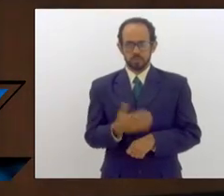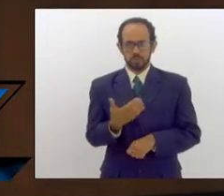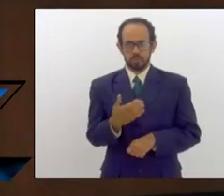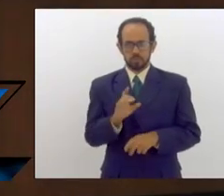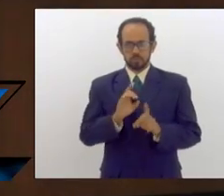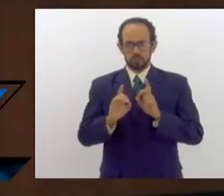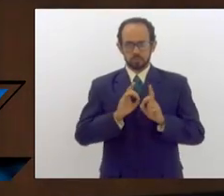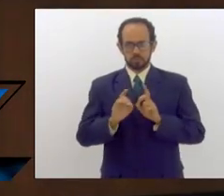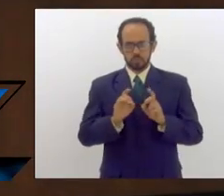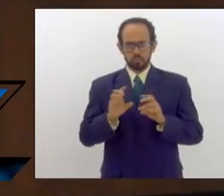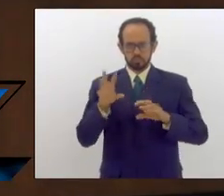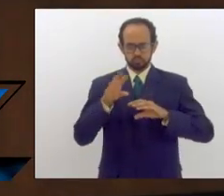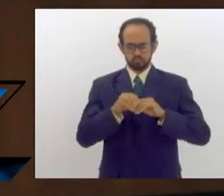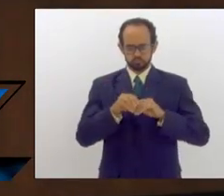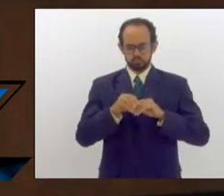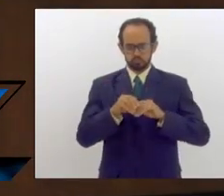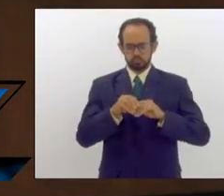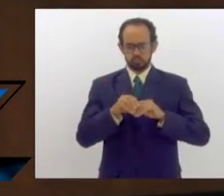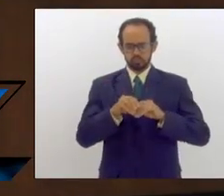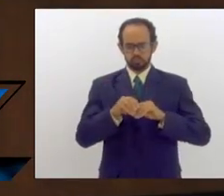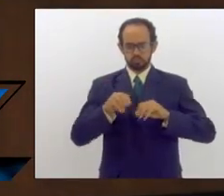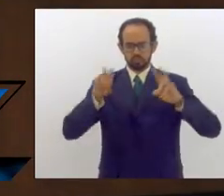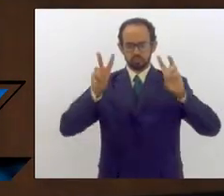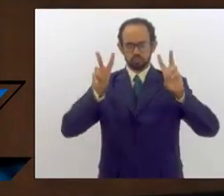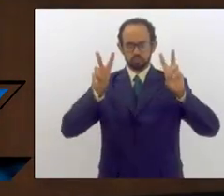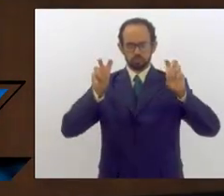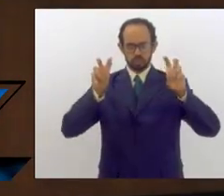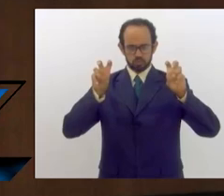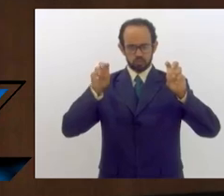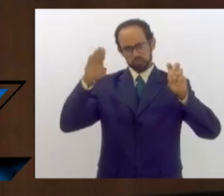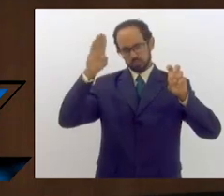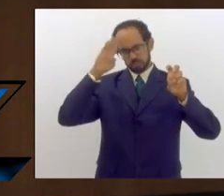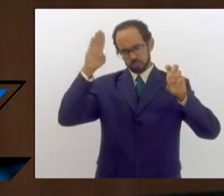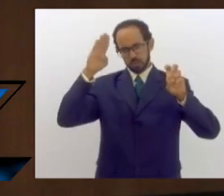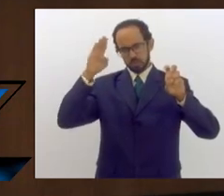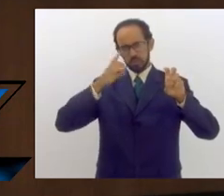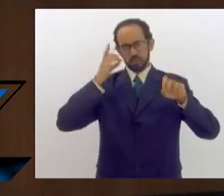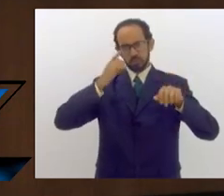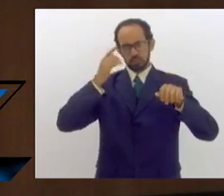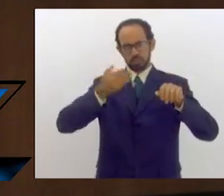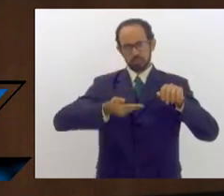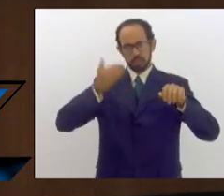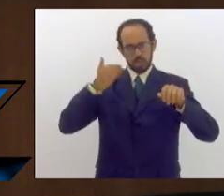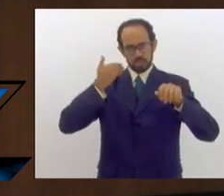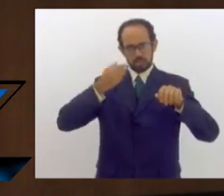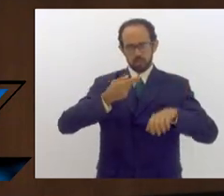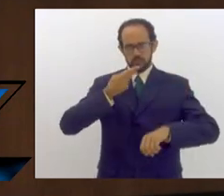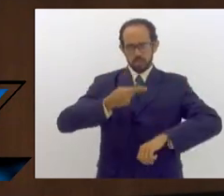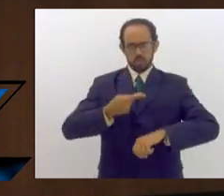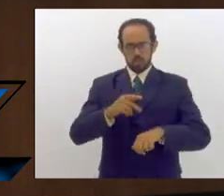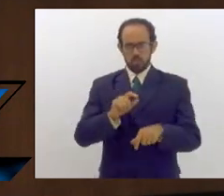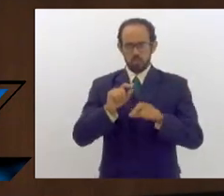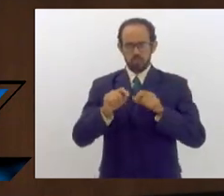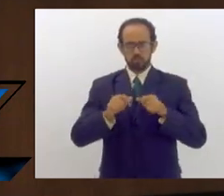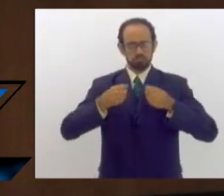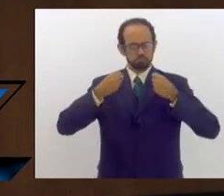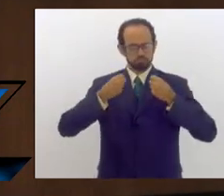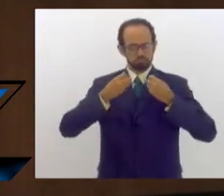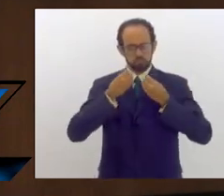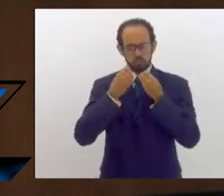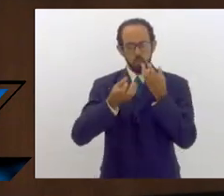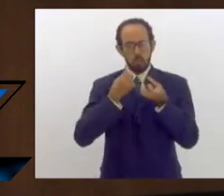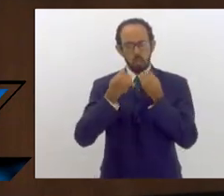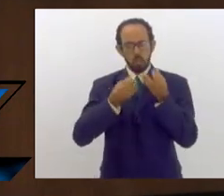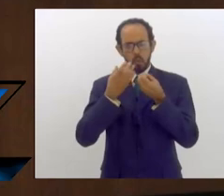muito breve sobre a questão do mérito da questão que é deputada que me antecedeu narrou uma série